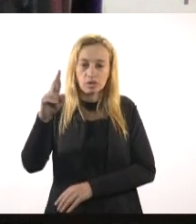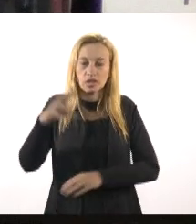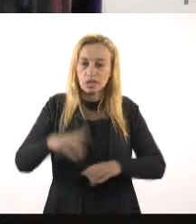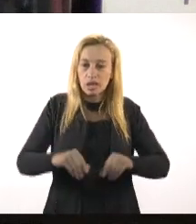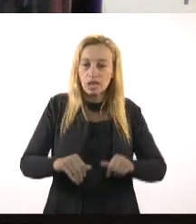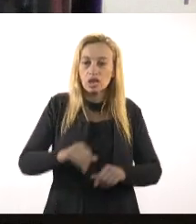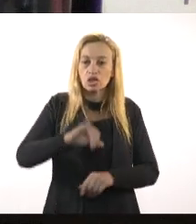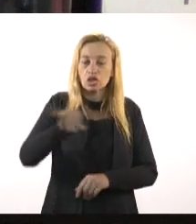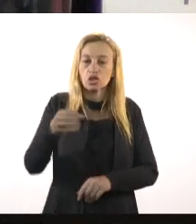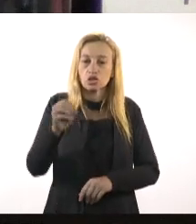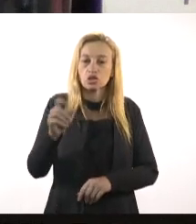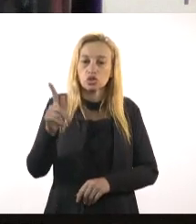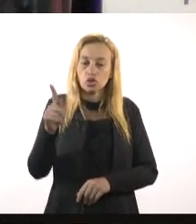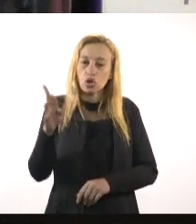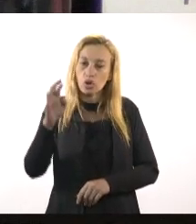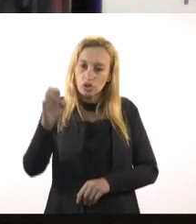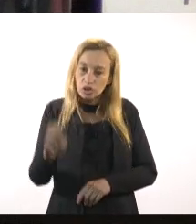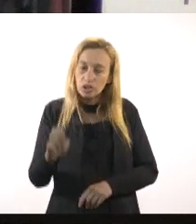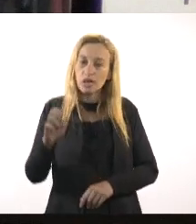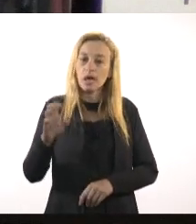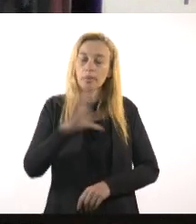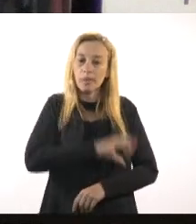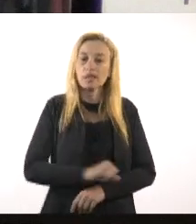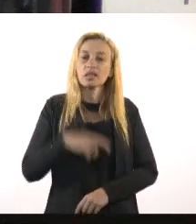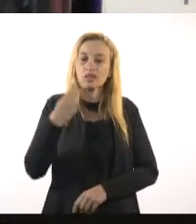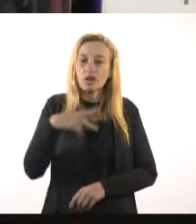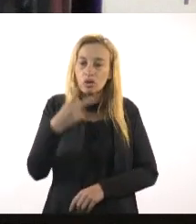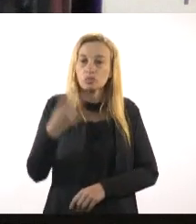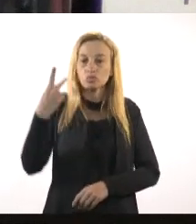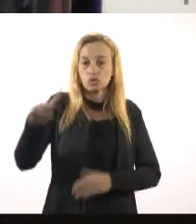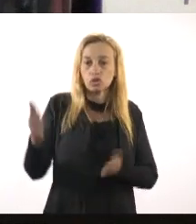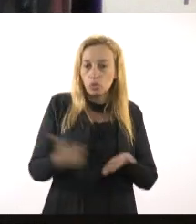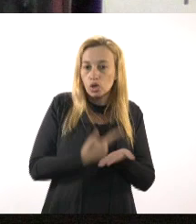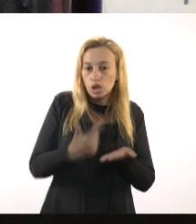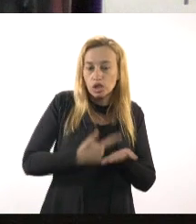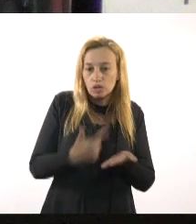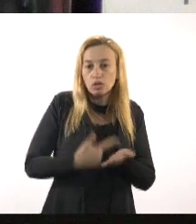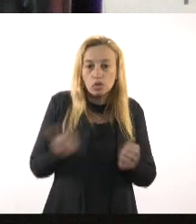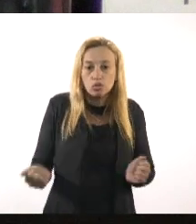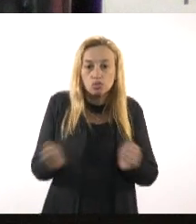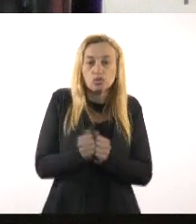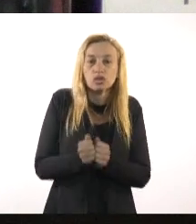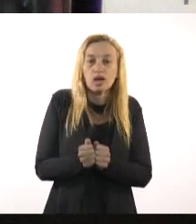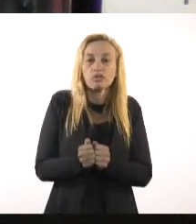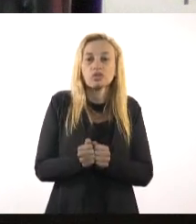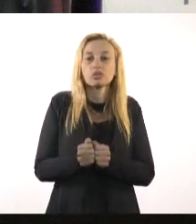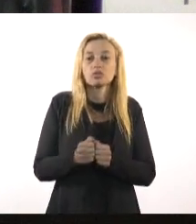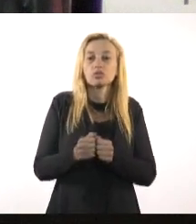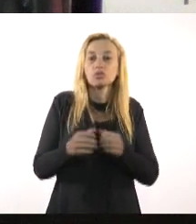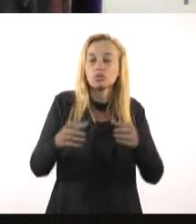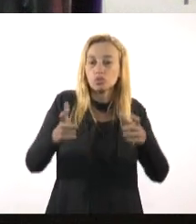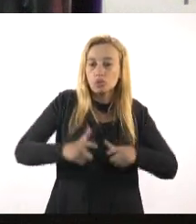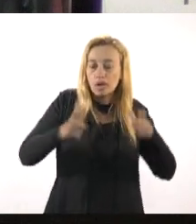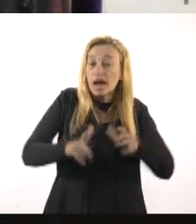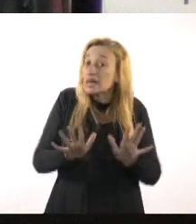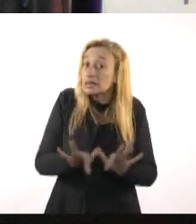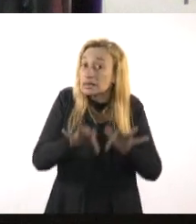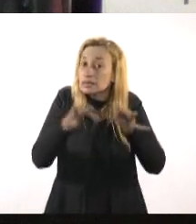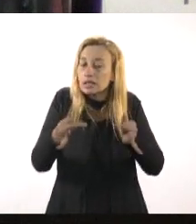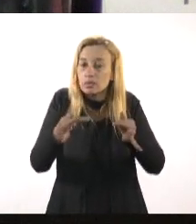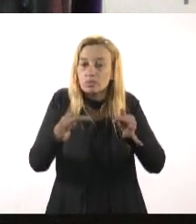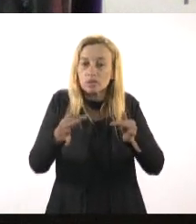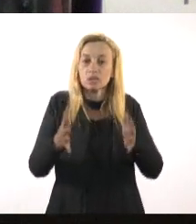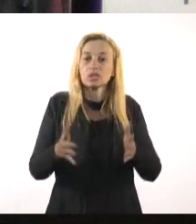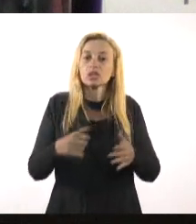tanto falou no seu livro. E nós juntávamos no barracão, bem simples e amontoados, e aí a gente